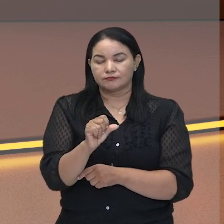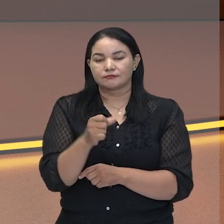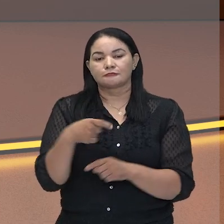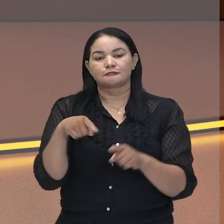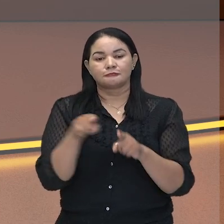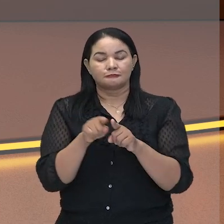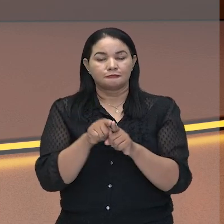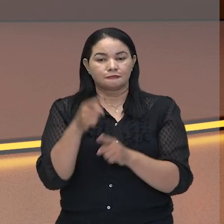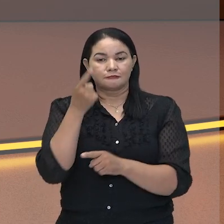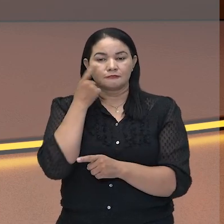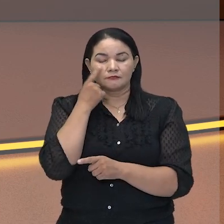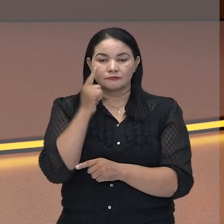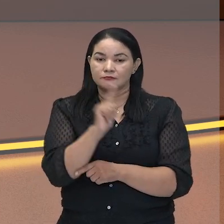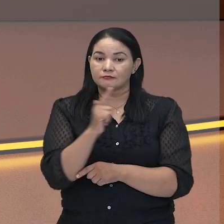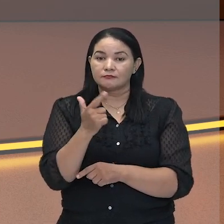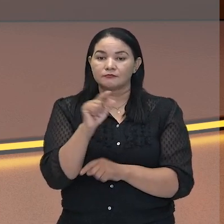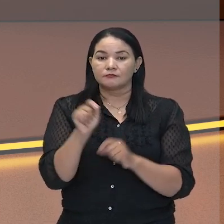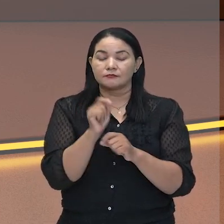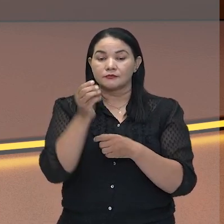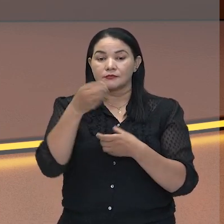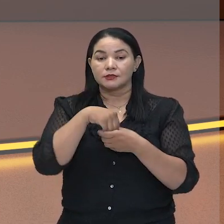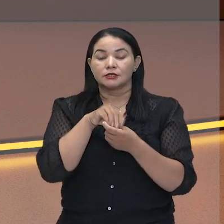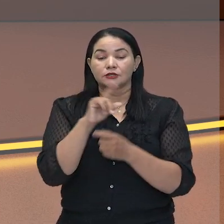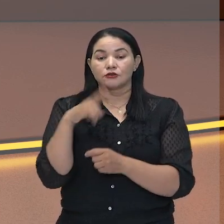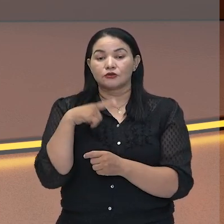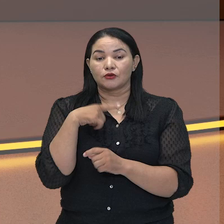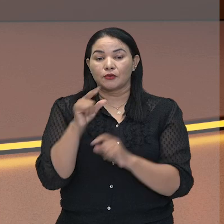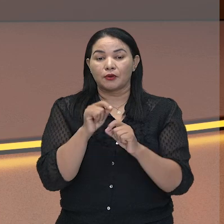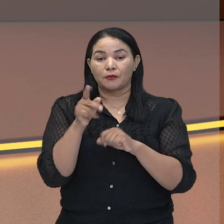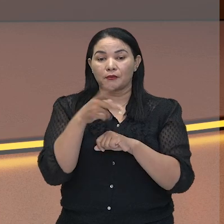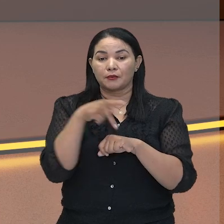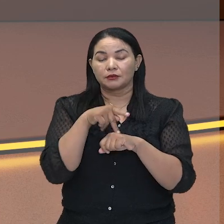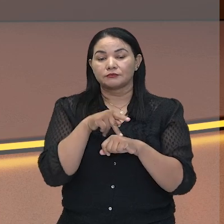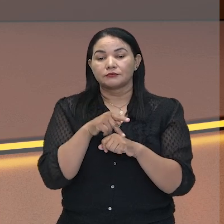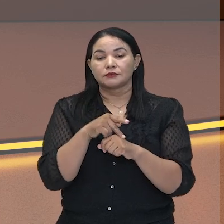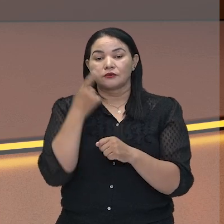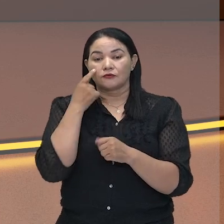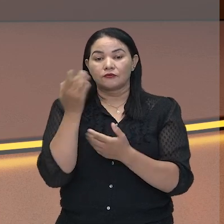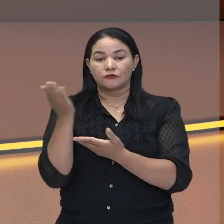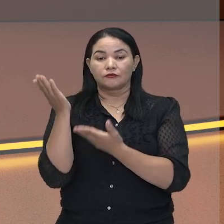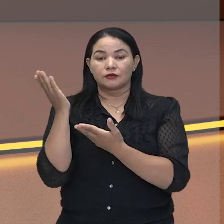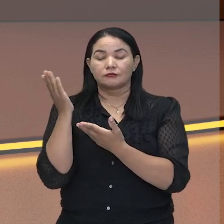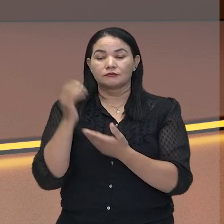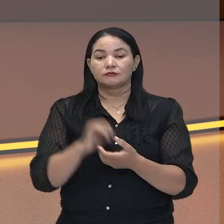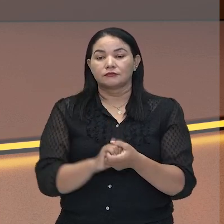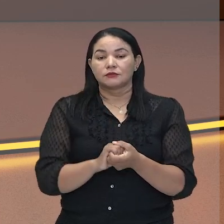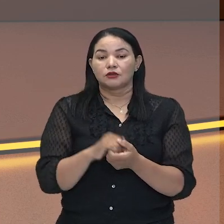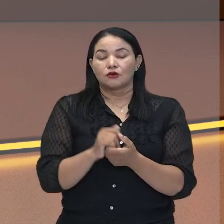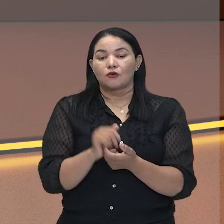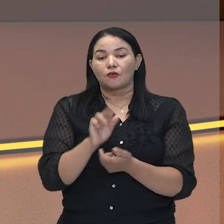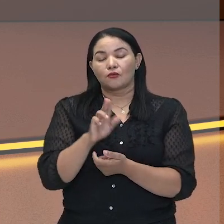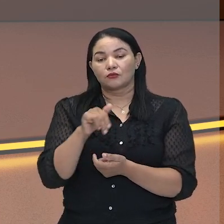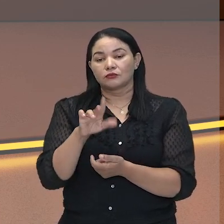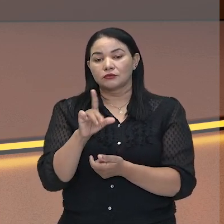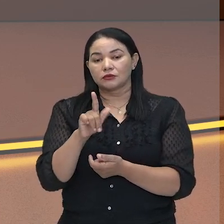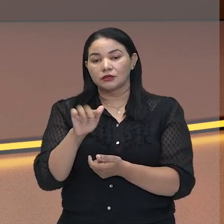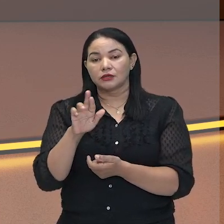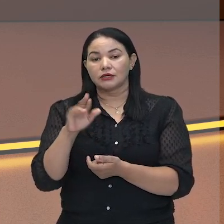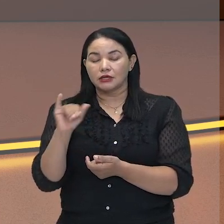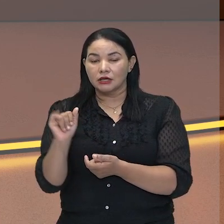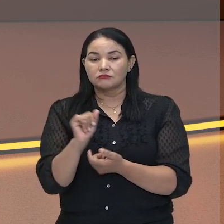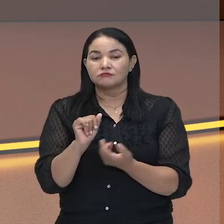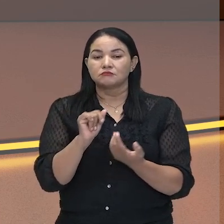ainda verifica dentro deles, a gente vai destacar a Eslováquia, a Hungria, Montenegro, a